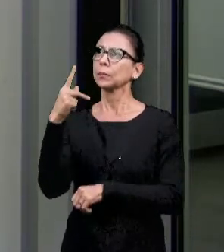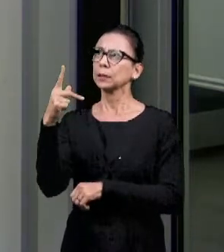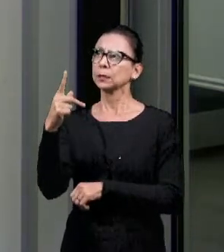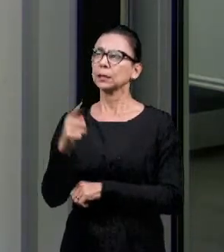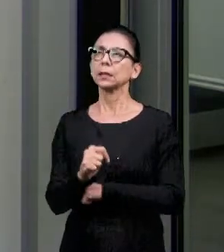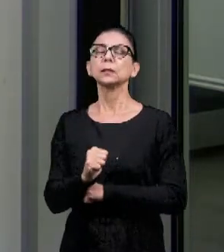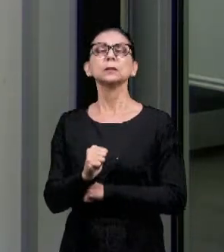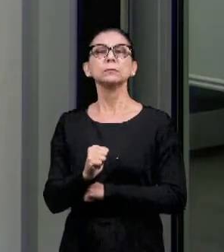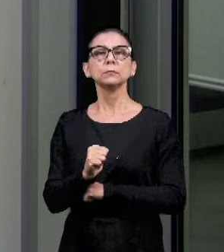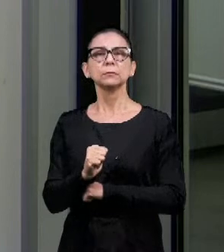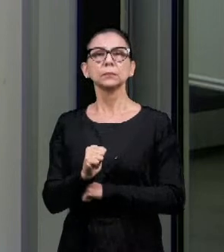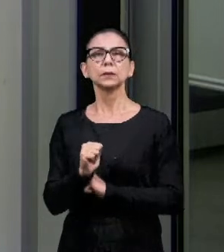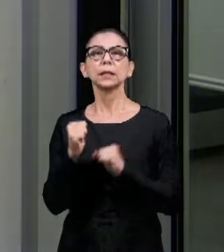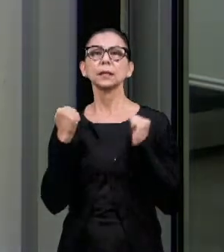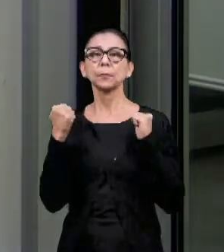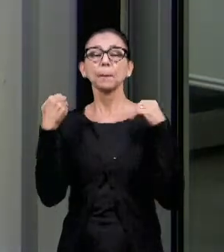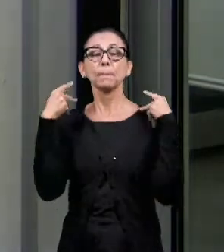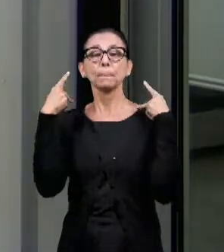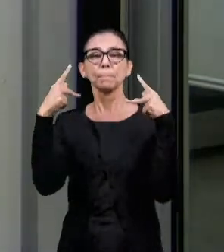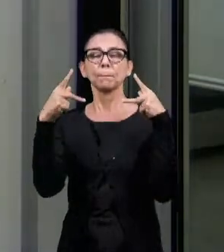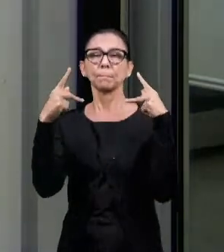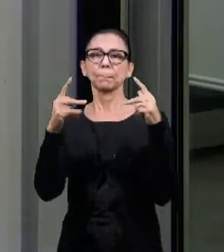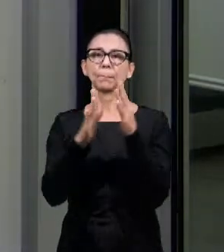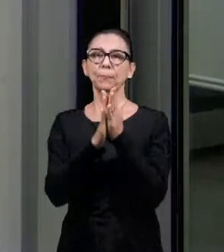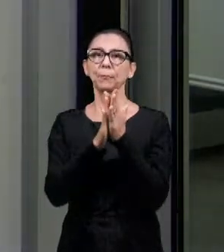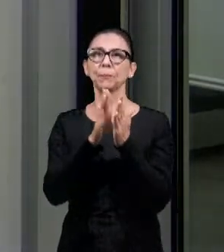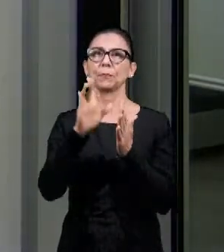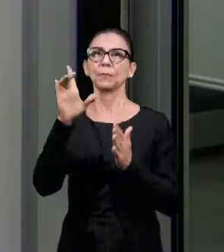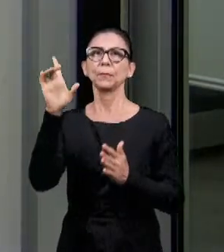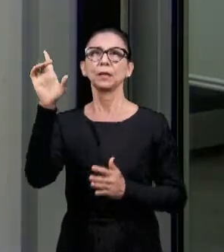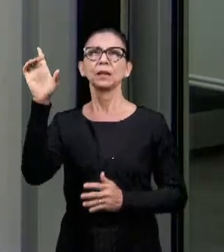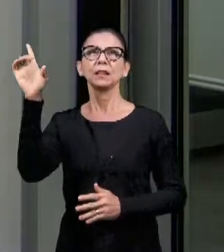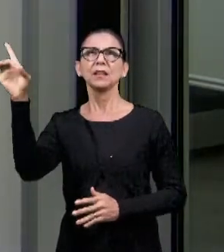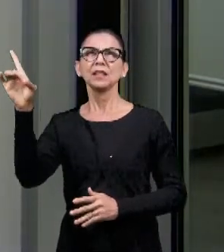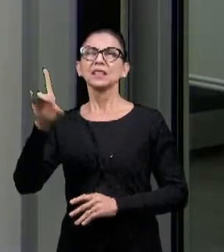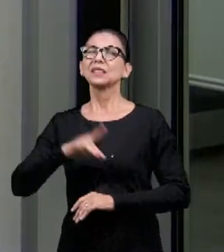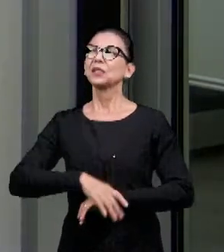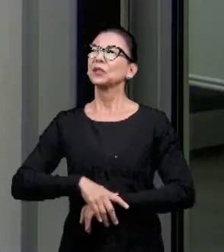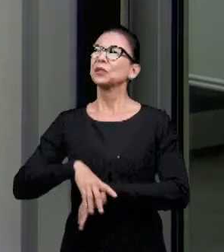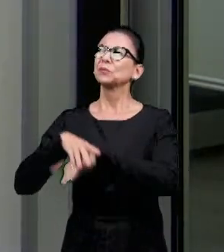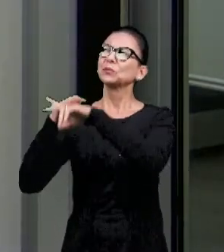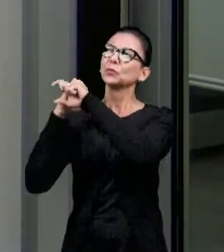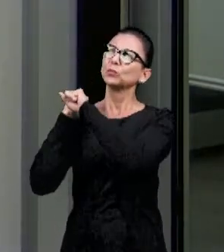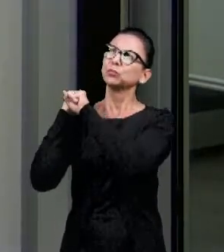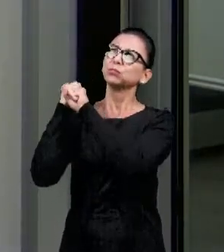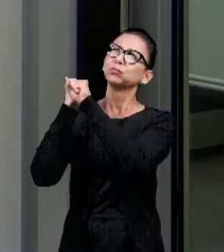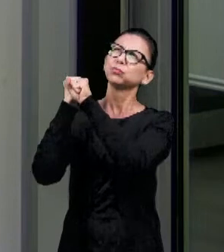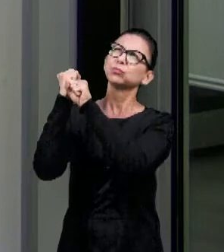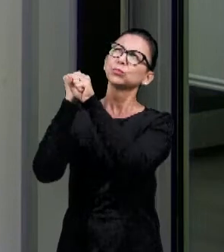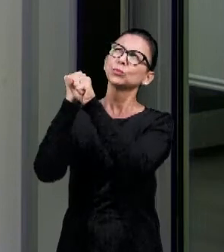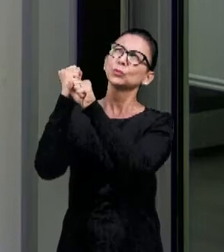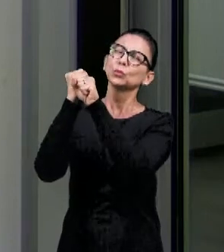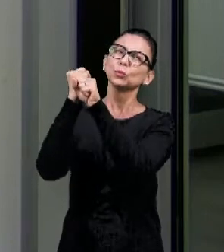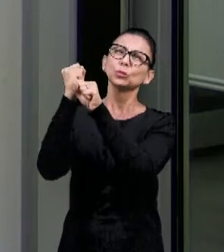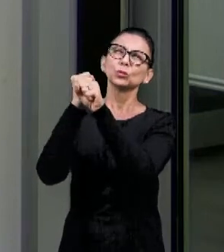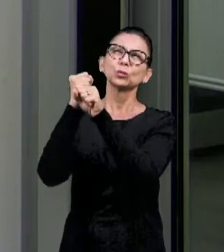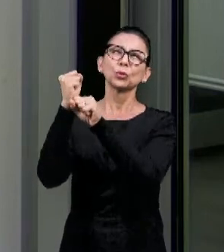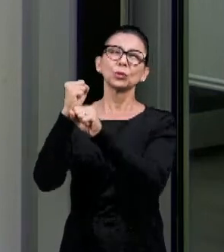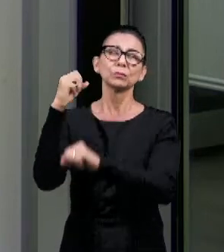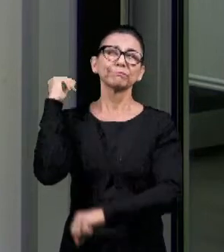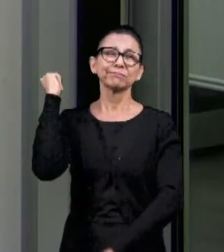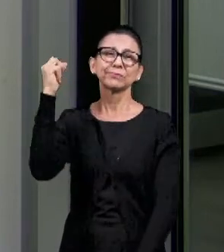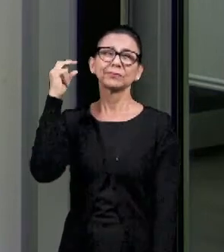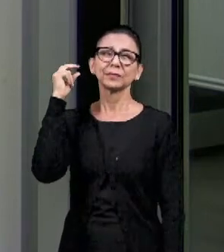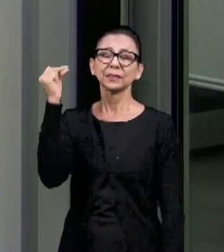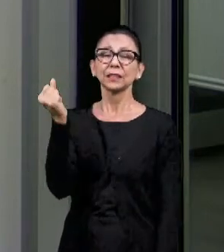da palavra. Entendeu? Eu só fui contar esse sonho, rapaz, muitos anos depois. Primeira vez que eu contei esse sonho foi